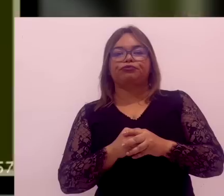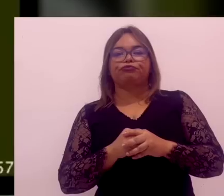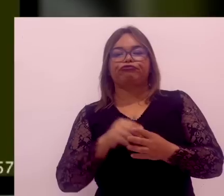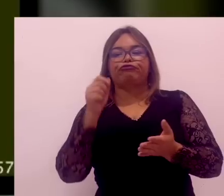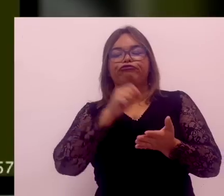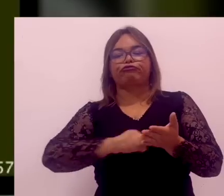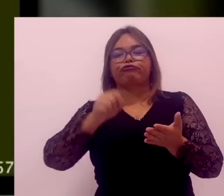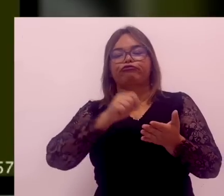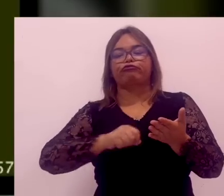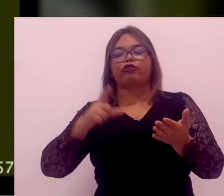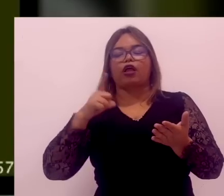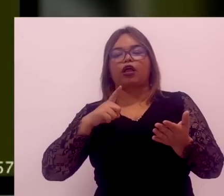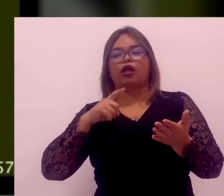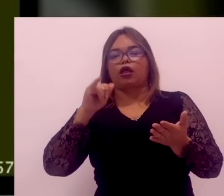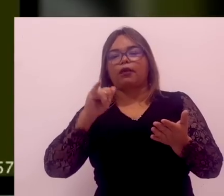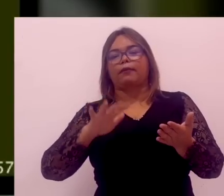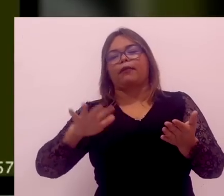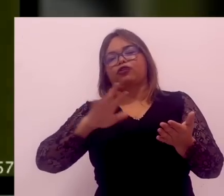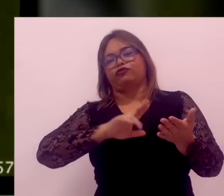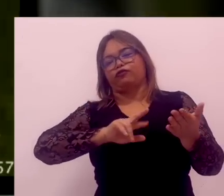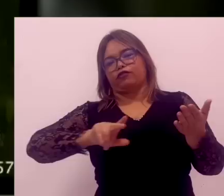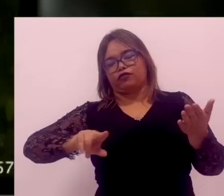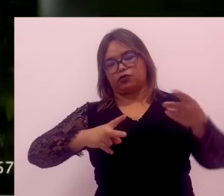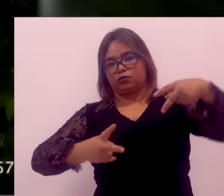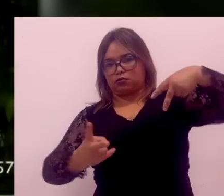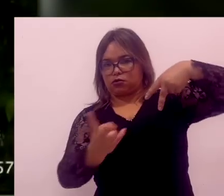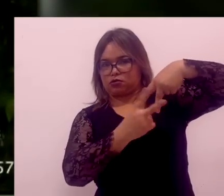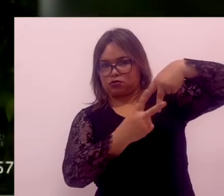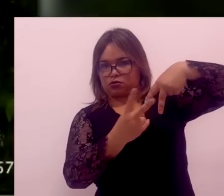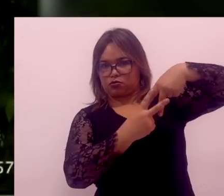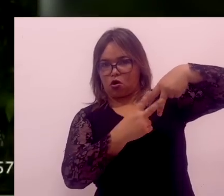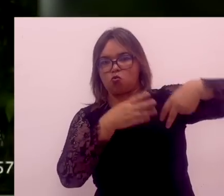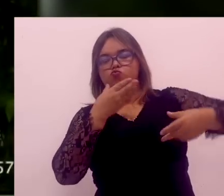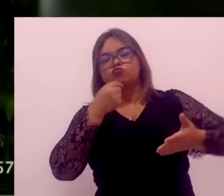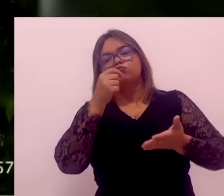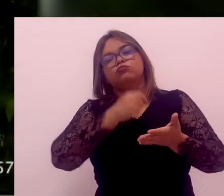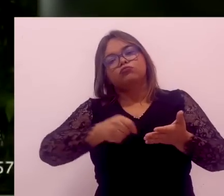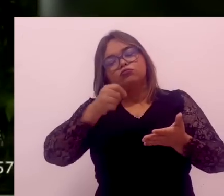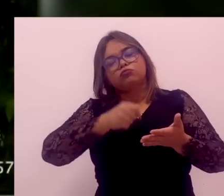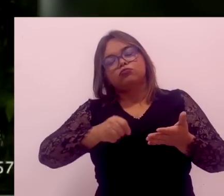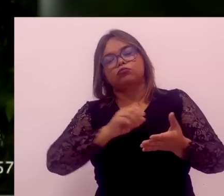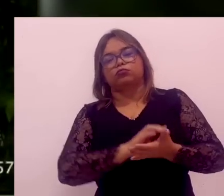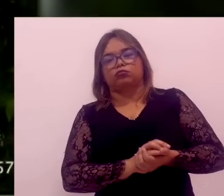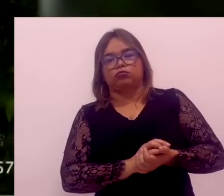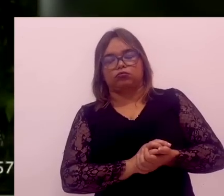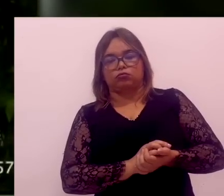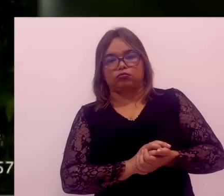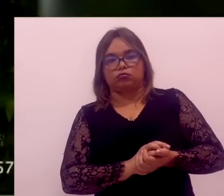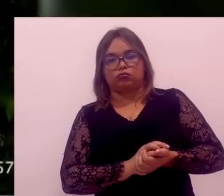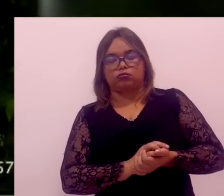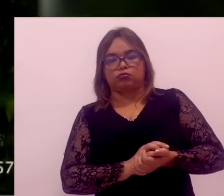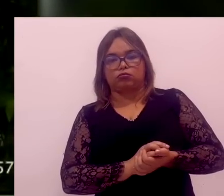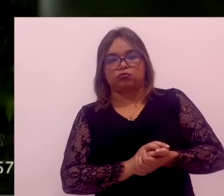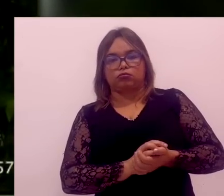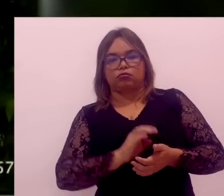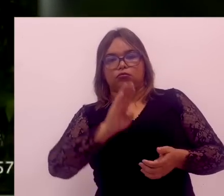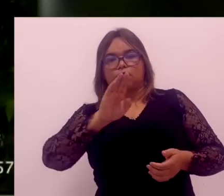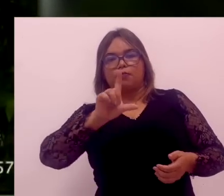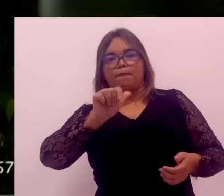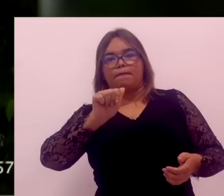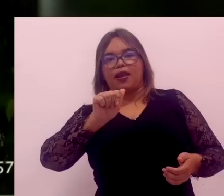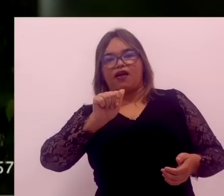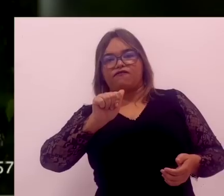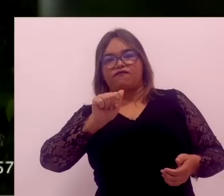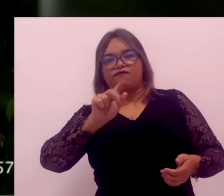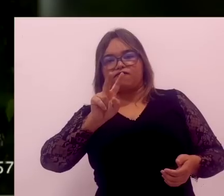escritos. Blavatsky escreveu uma coisa chamada Isis Revelada, a Doutrina Secreta, e todos esses livros